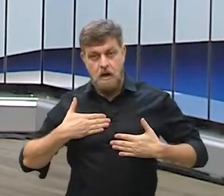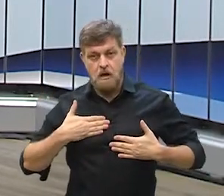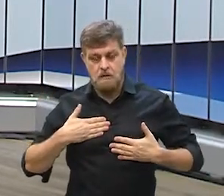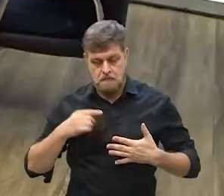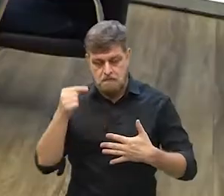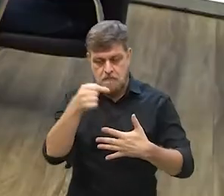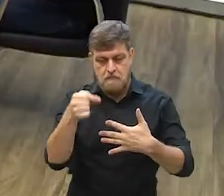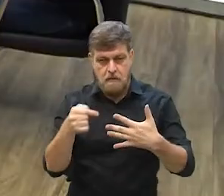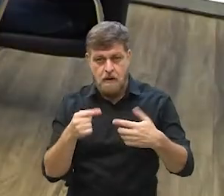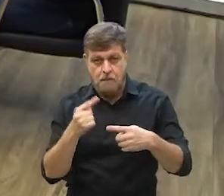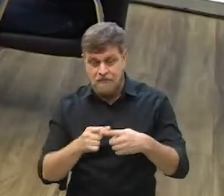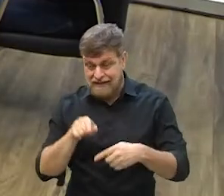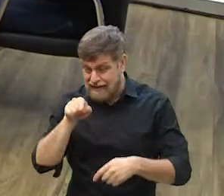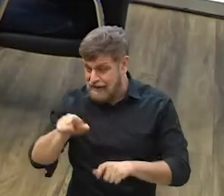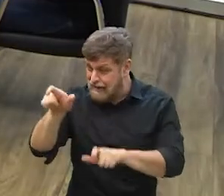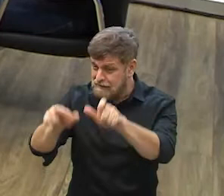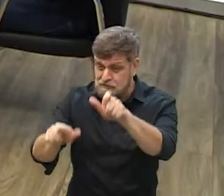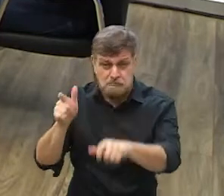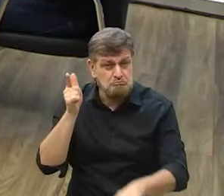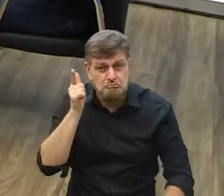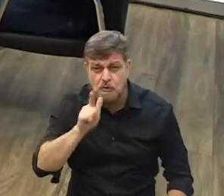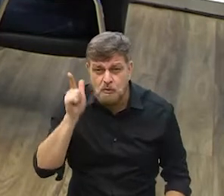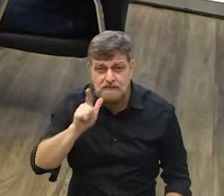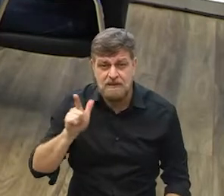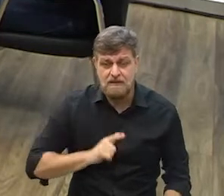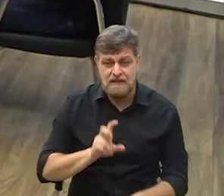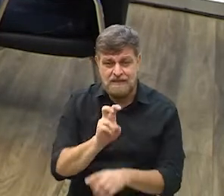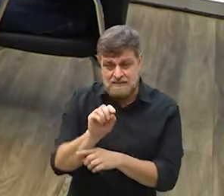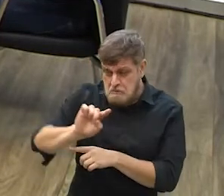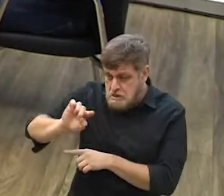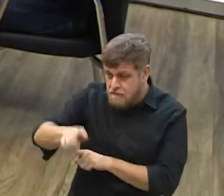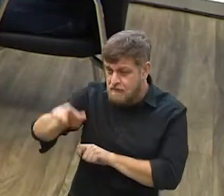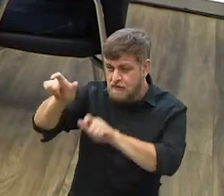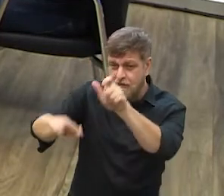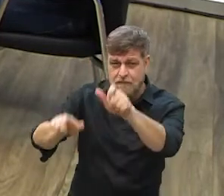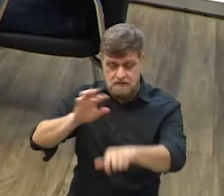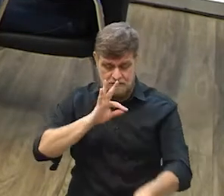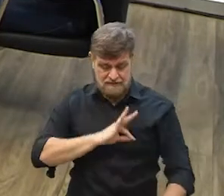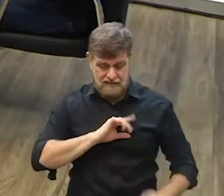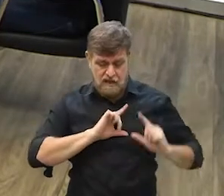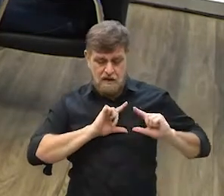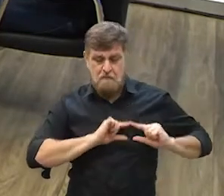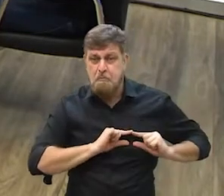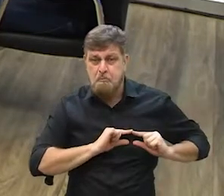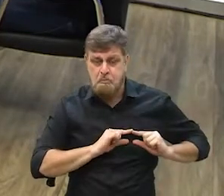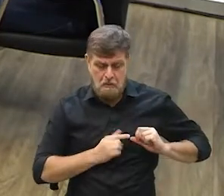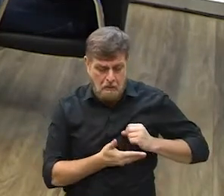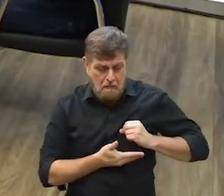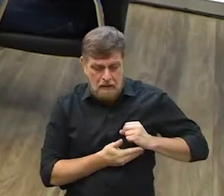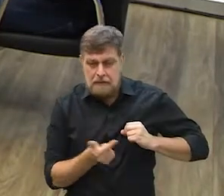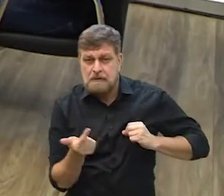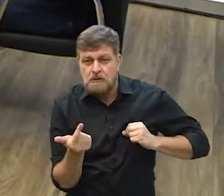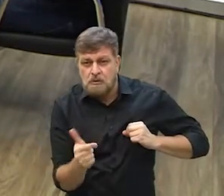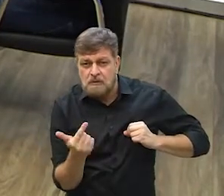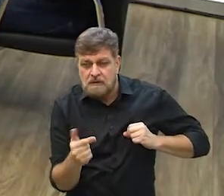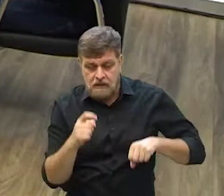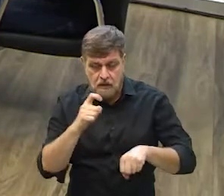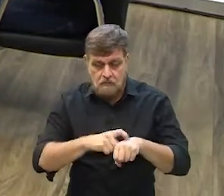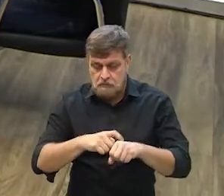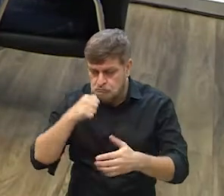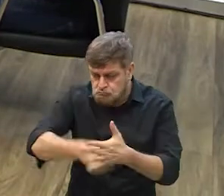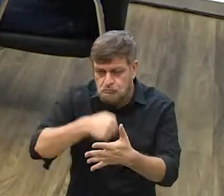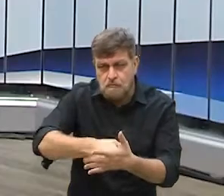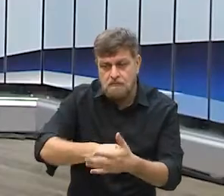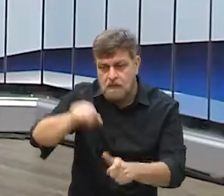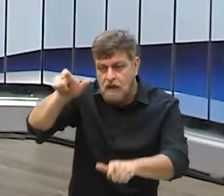porque milhares ali não conseguem. Então a gente está falando de 50 mil pessoas que recebem menos de um salário mínimo e ao mesmo tempo a gente está cobrando que a